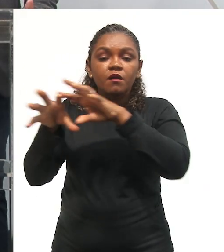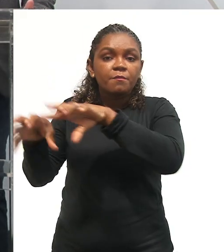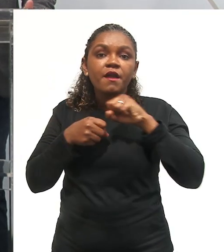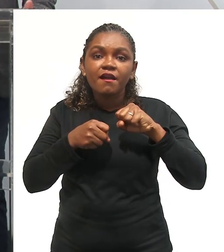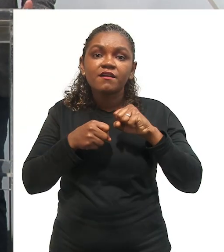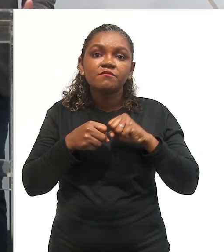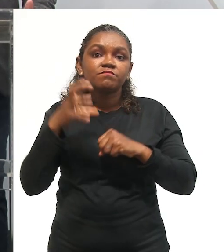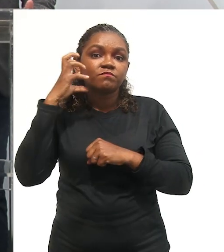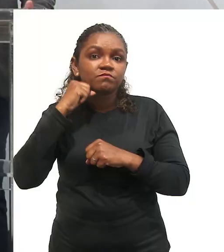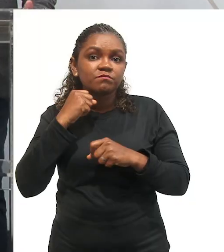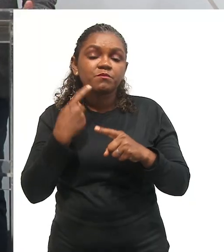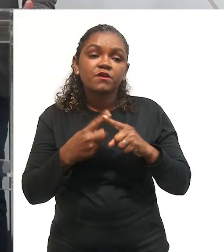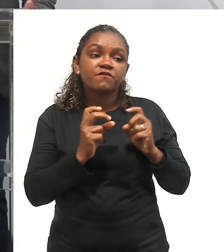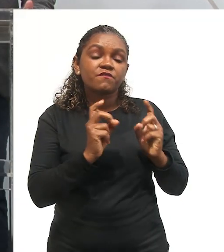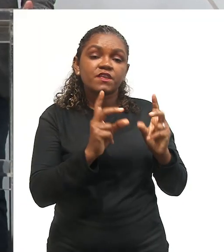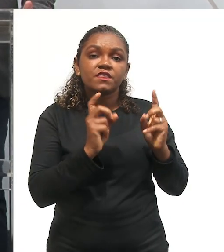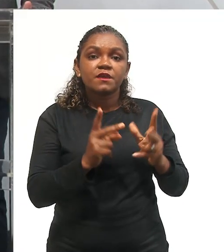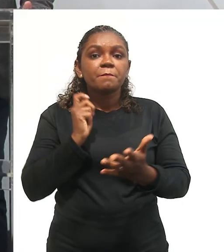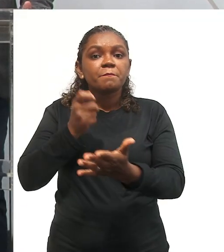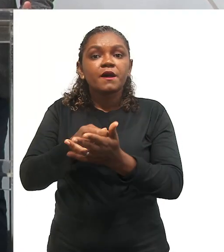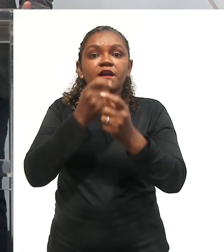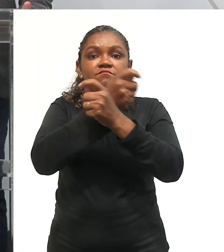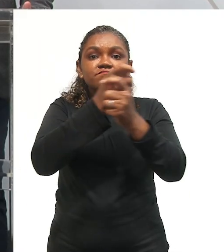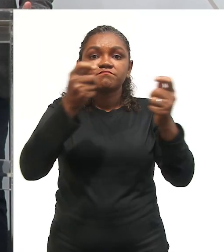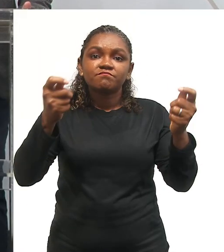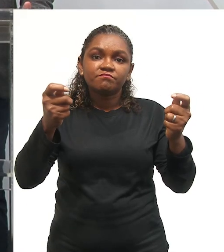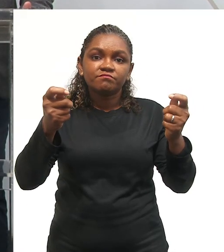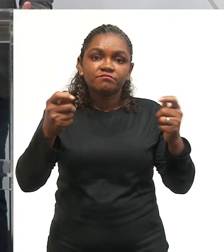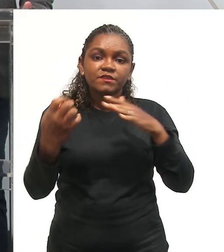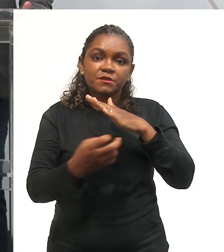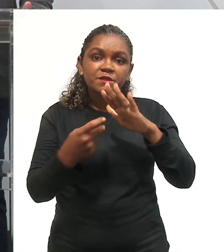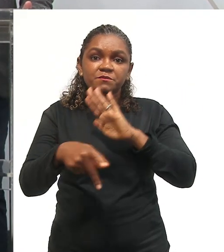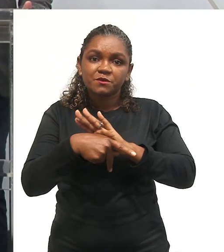empresa não respeita esse processo de liquidação,